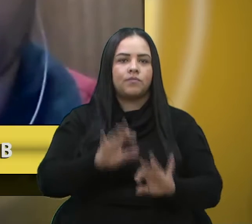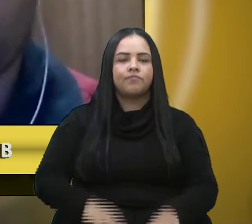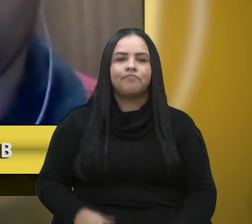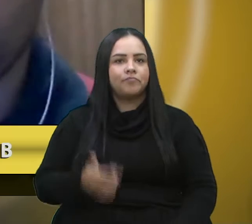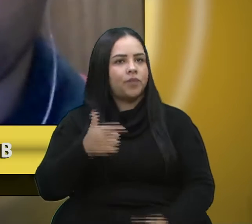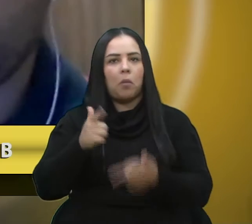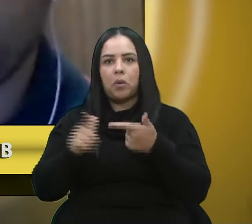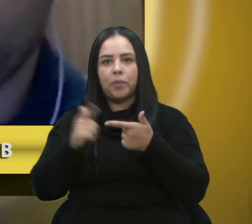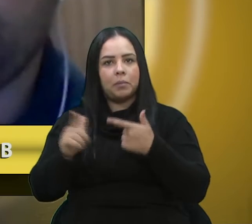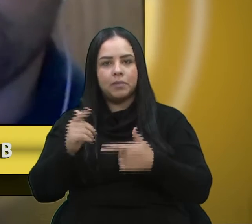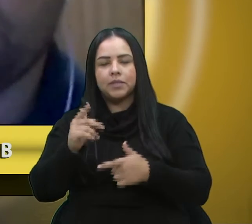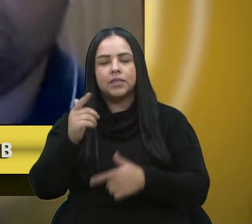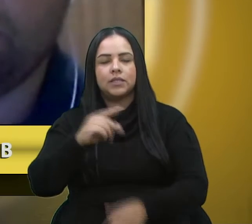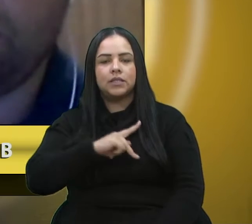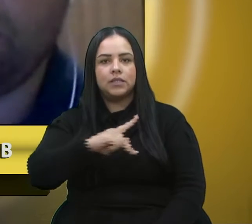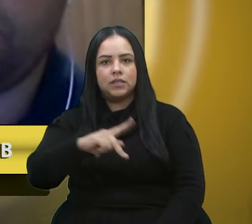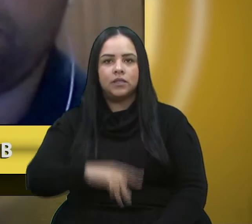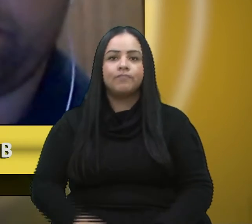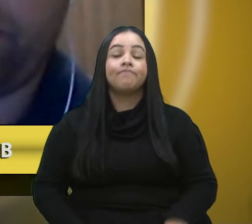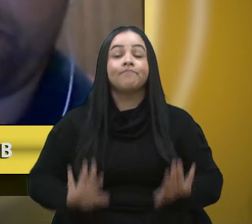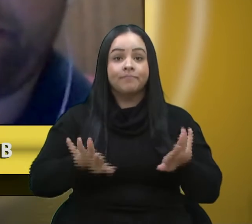presidente. Então,